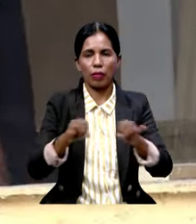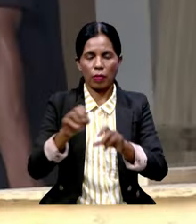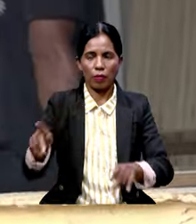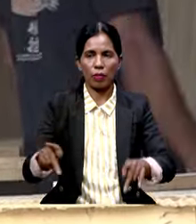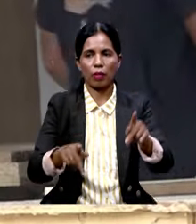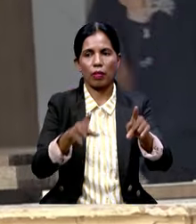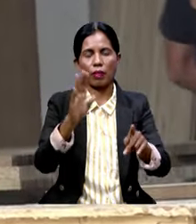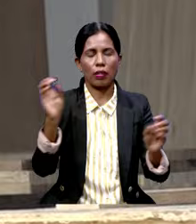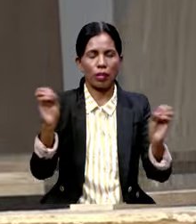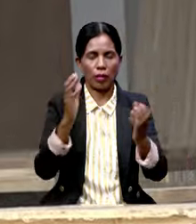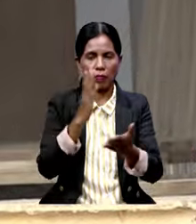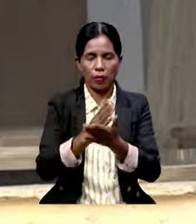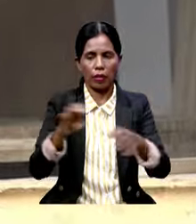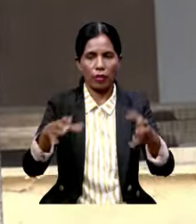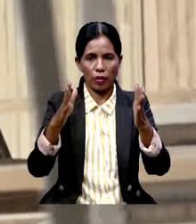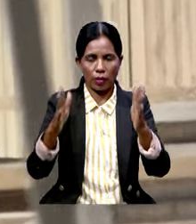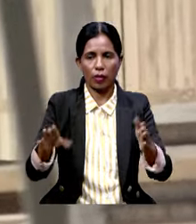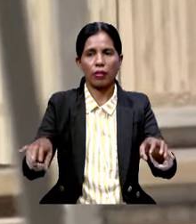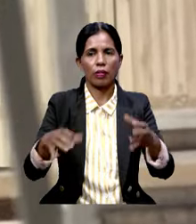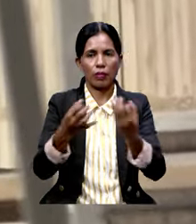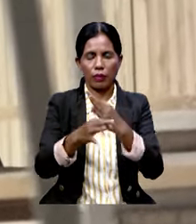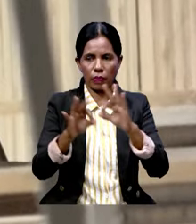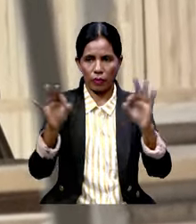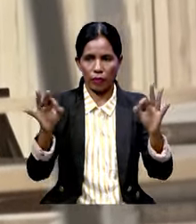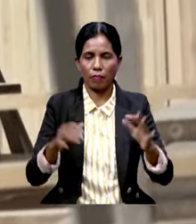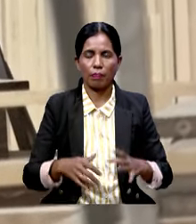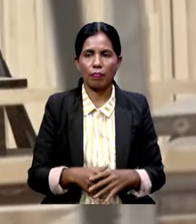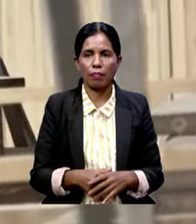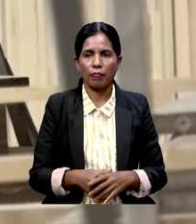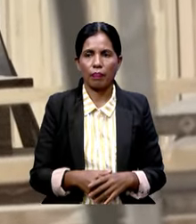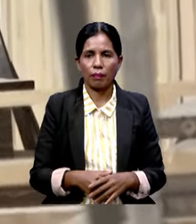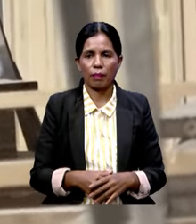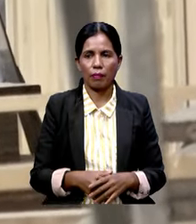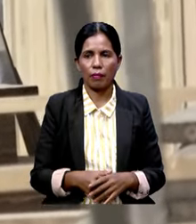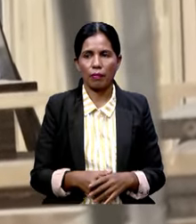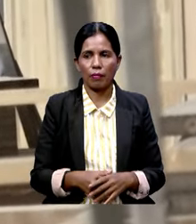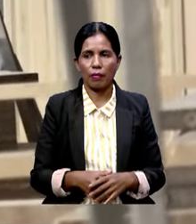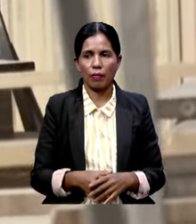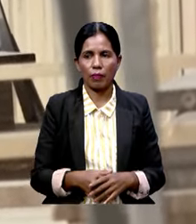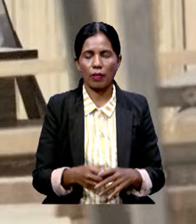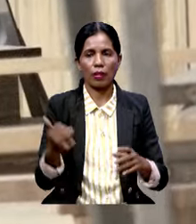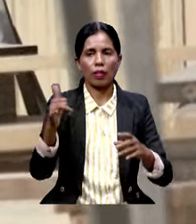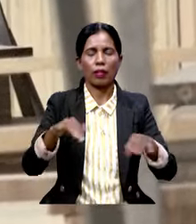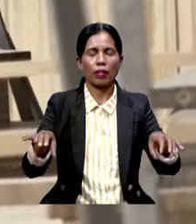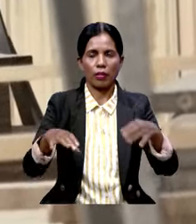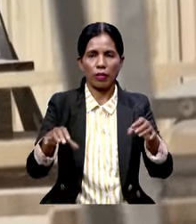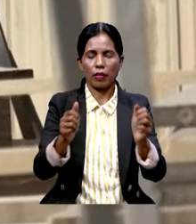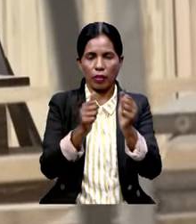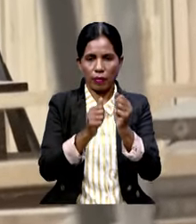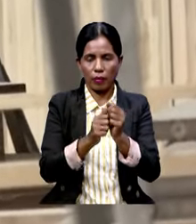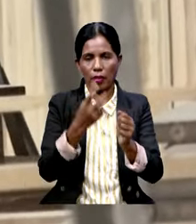Bambu lah para funcionario sira, mai be kontratu mak termina ona. Sira ne be magihani, sira la intendi di dia, la le di